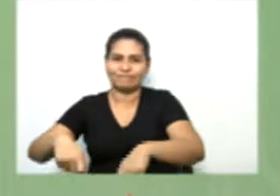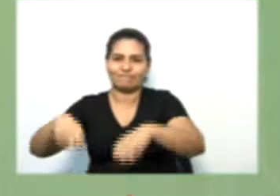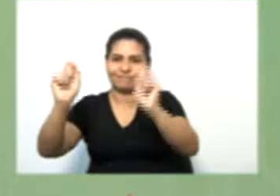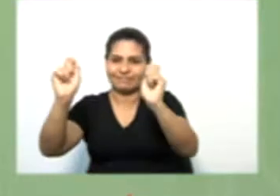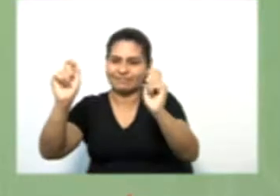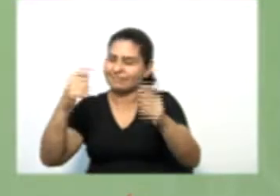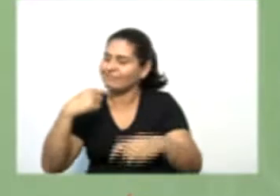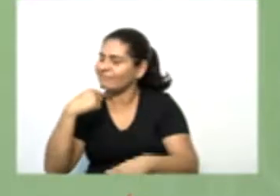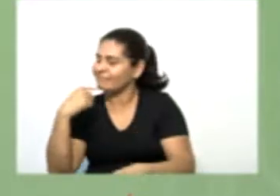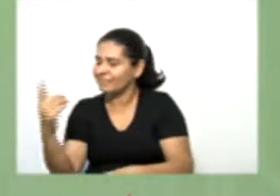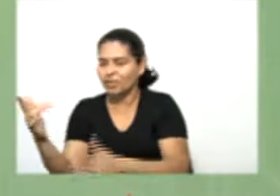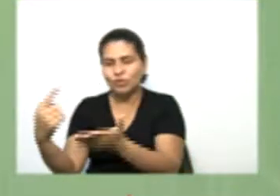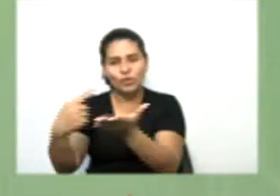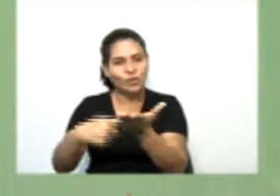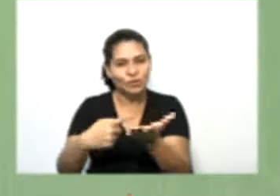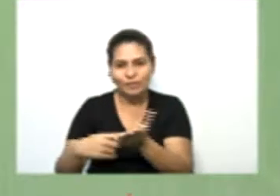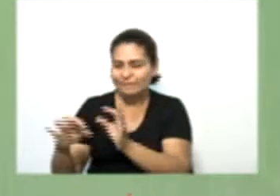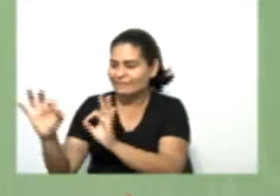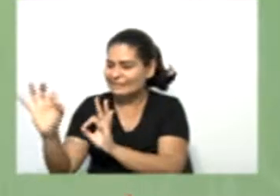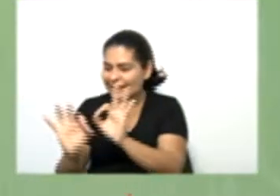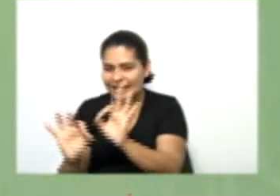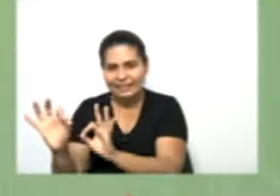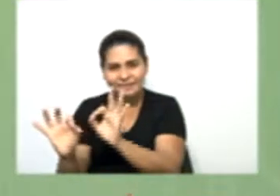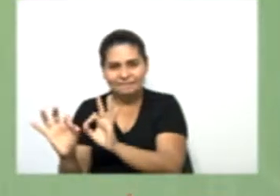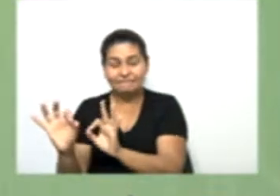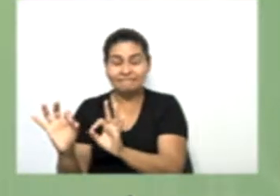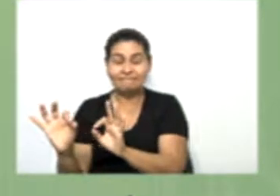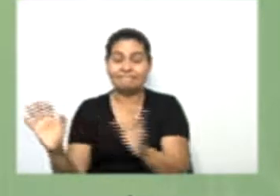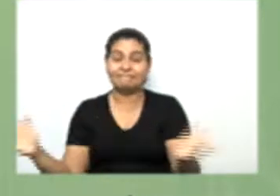a nenhuma conclusão, o quê?